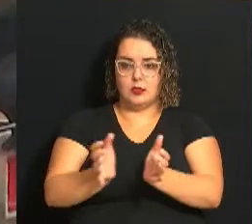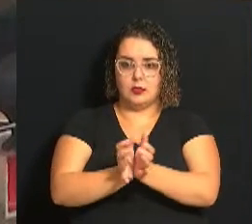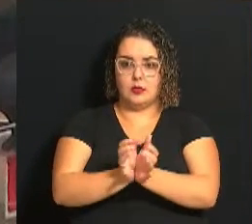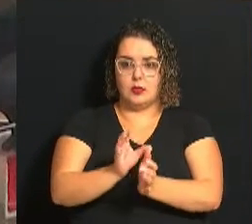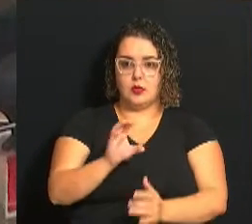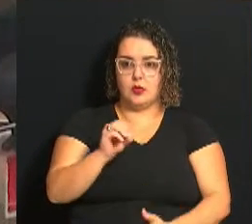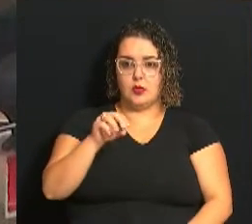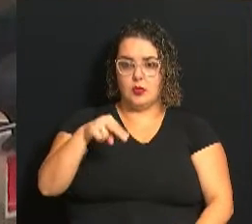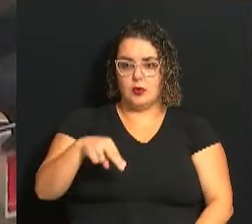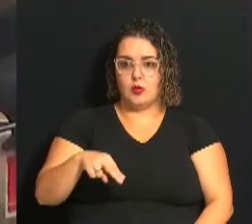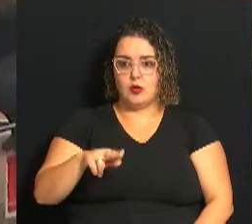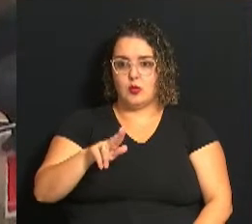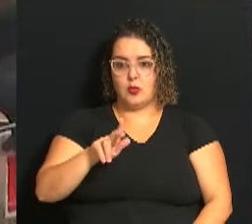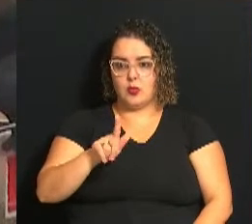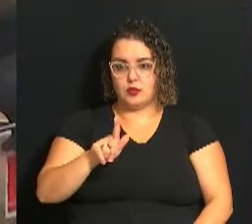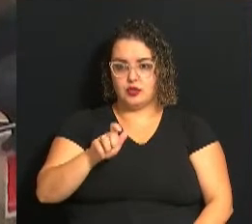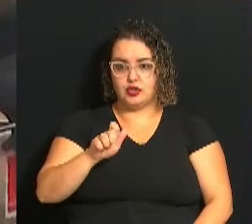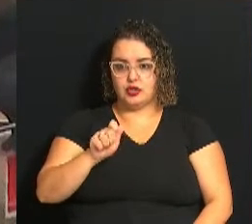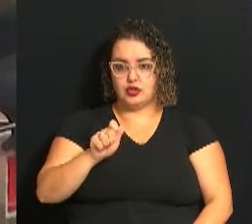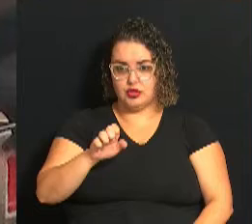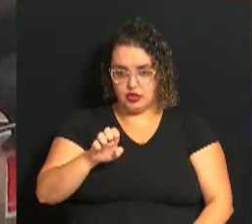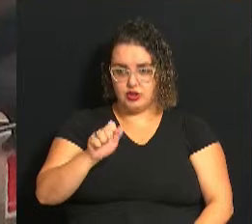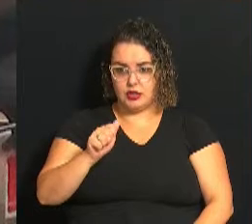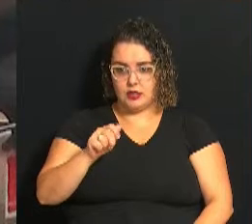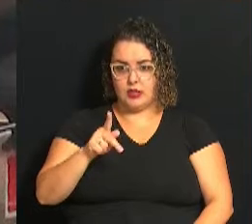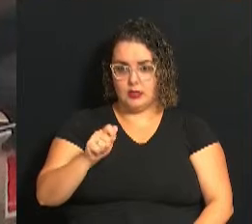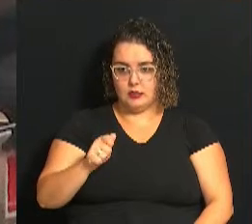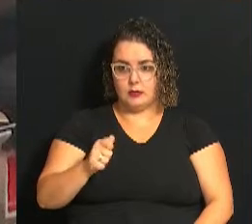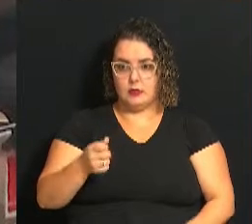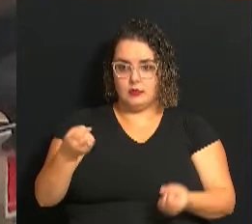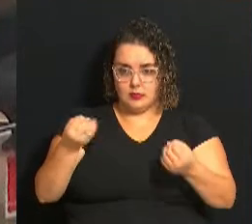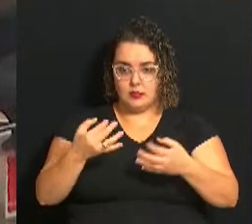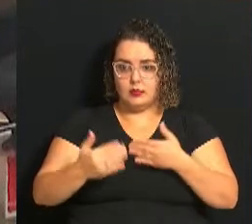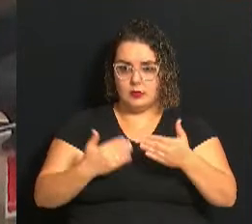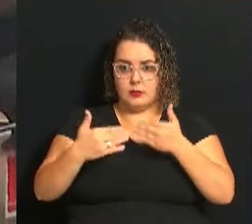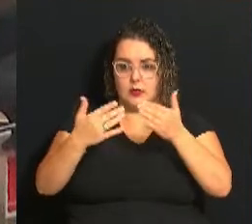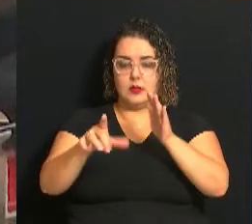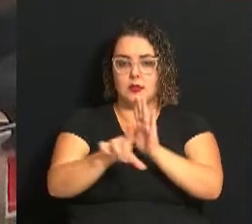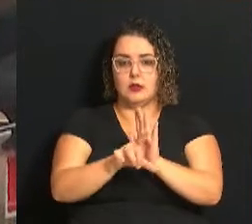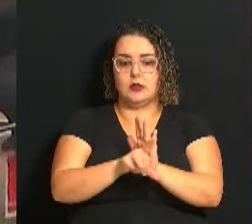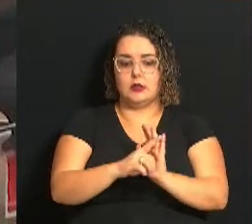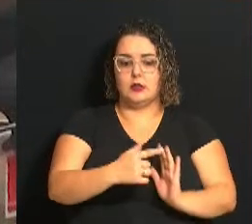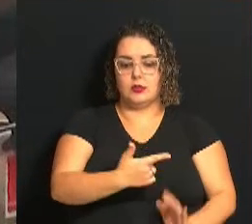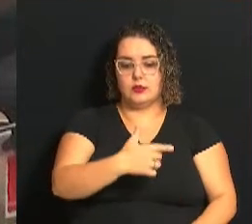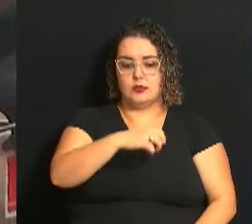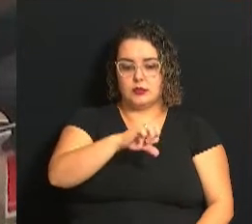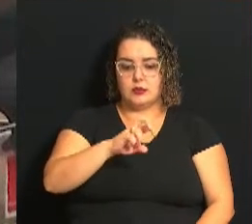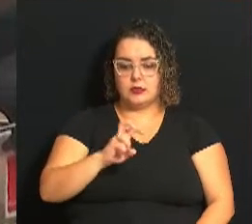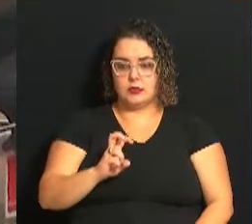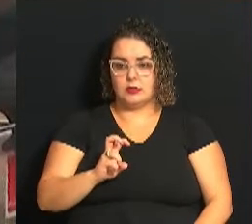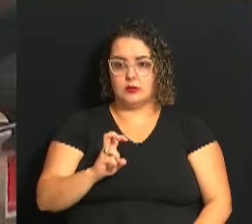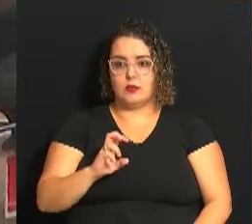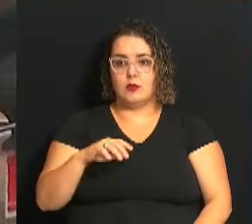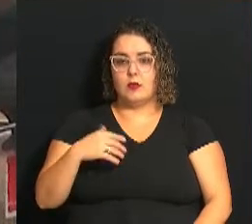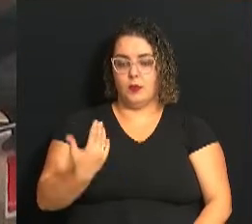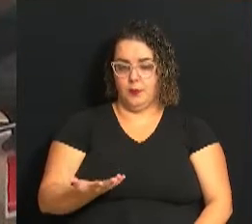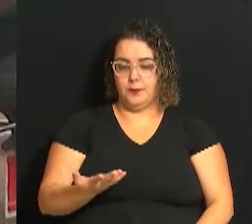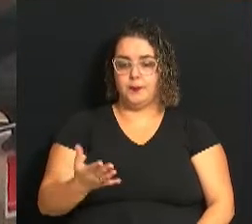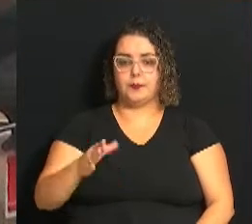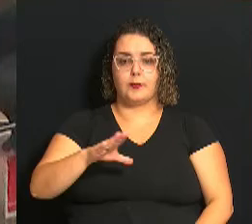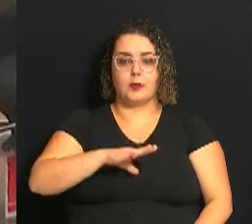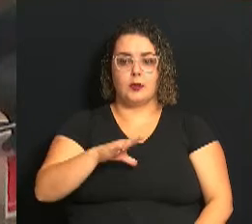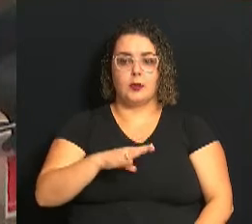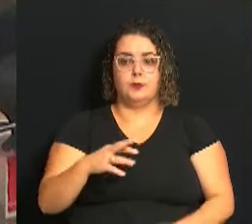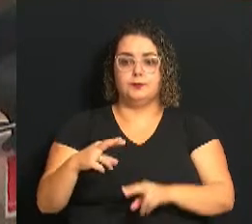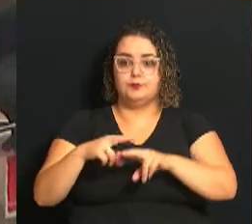para justificar também um pouco, trazer o histórico de como foi a construção da Lei 295, né? Enquanto o município revisava